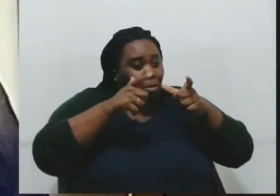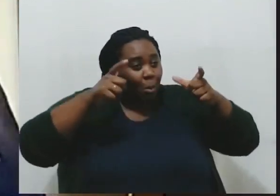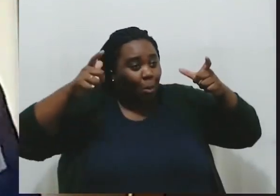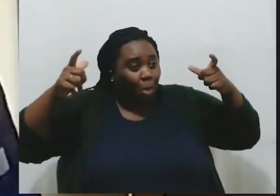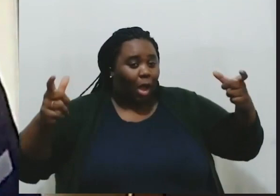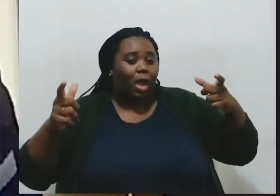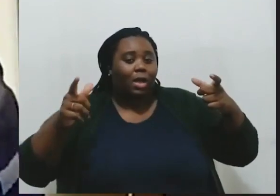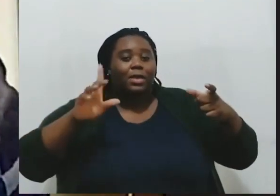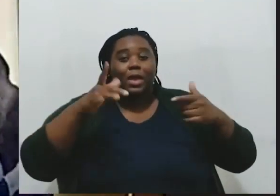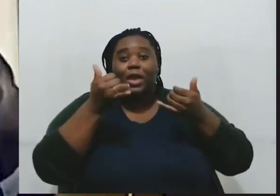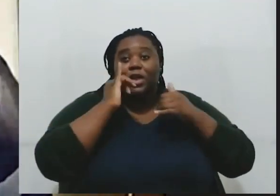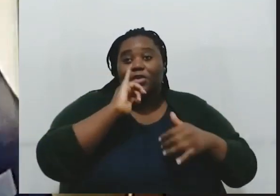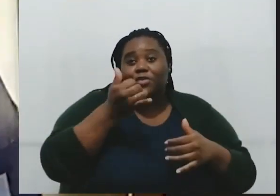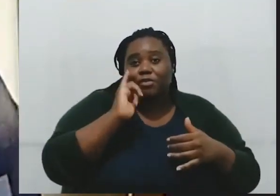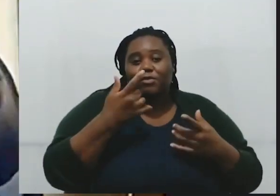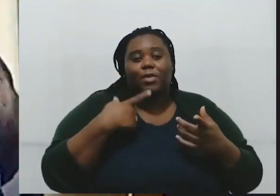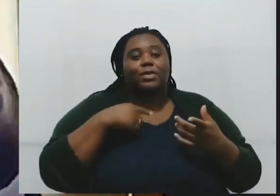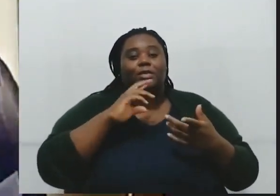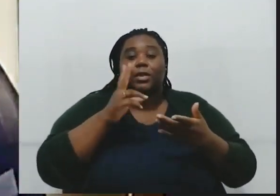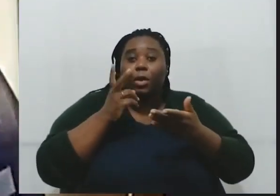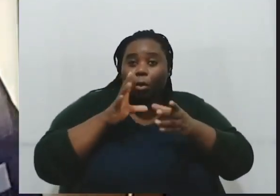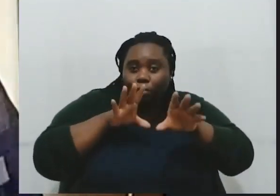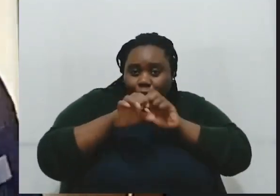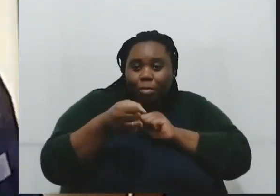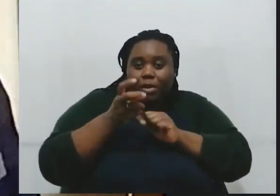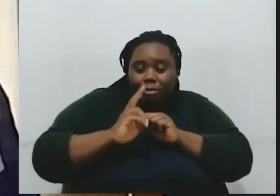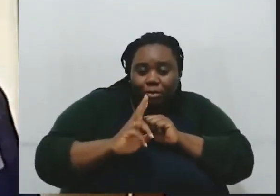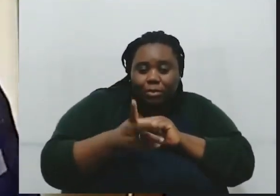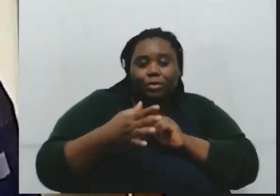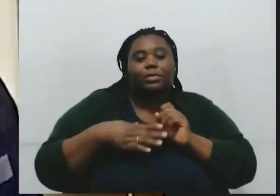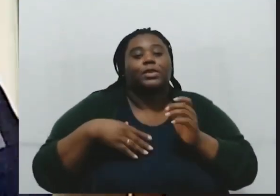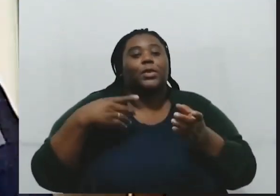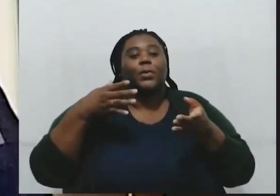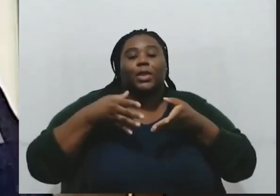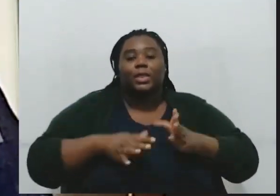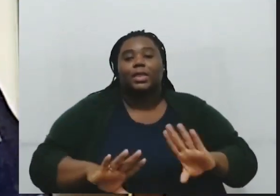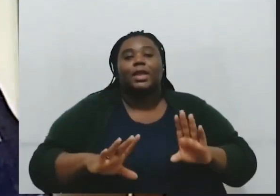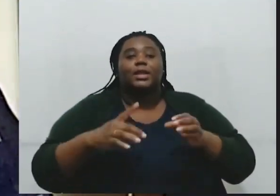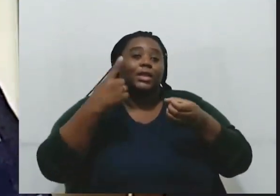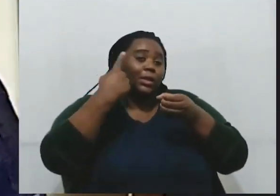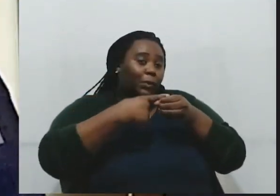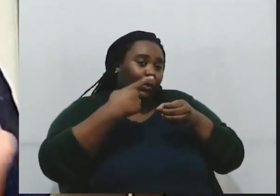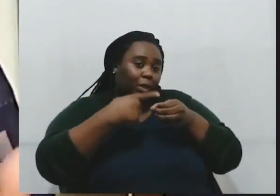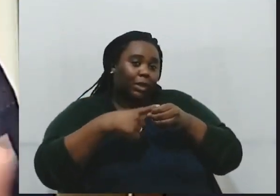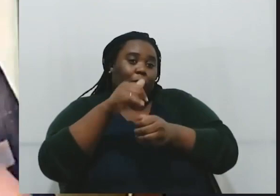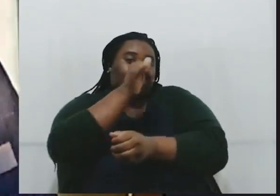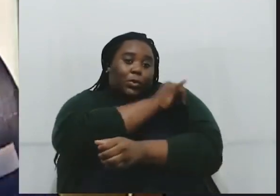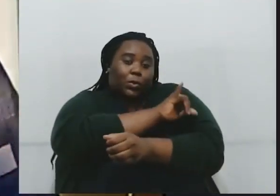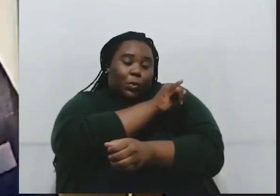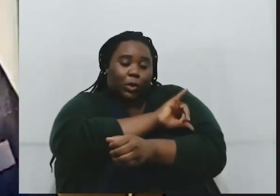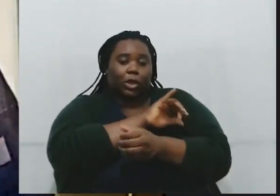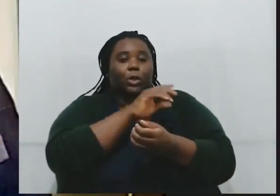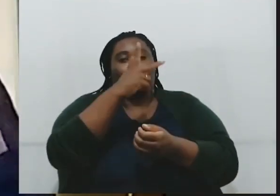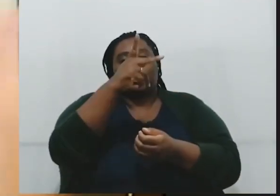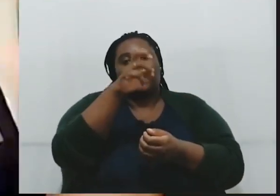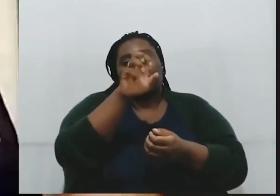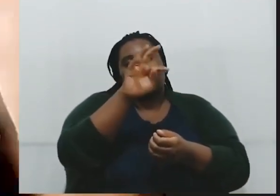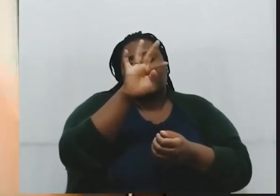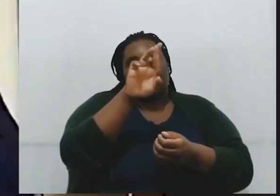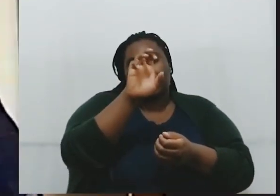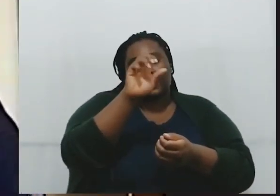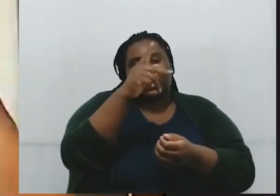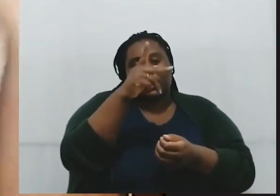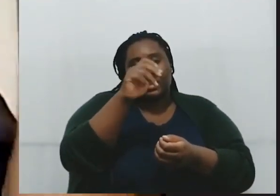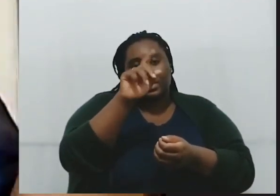contínua. Eu sou de Petrópolis, né, uma cidade na região serrana do Rio de Janeiro, mas assim, chegava muito pouca coisa lá, apesar de ser uma